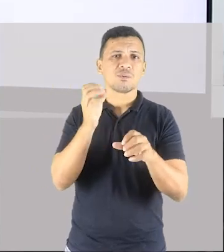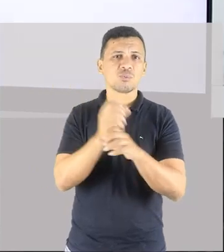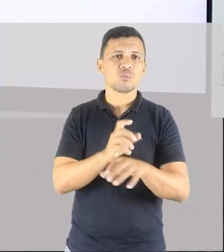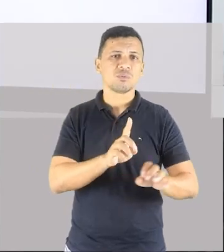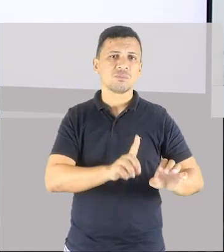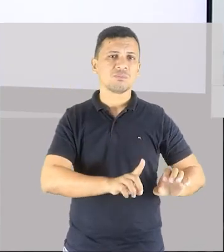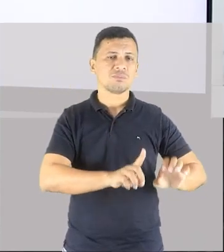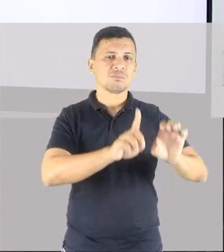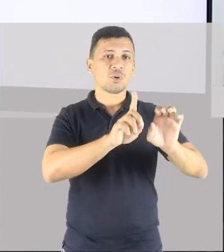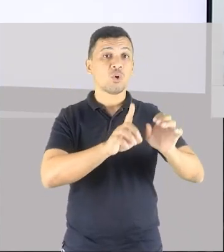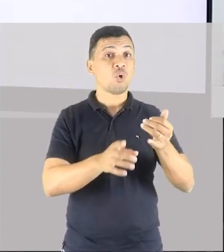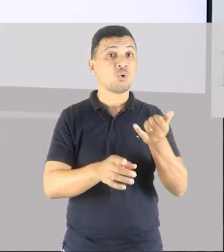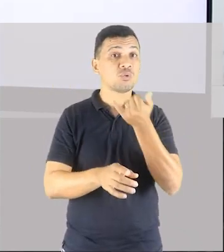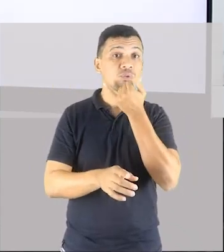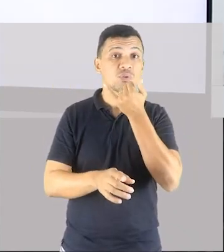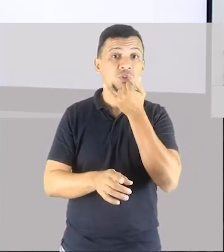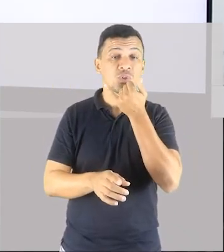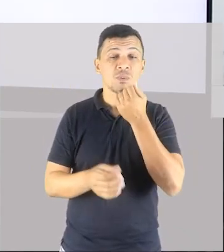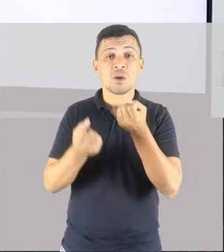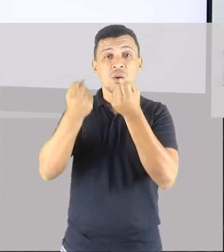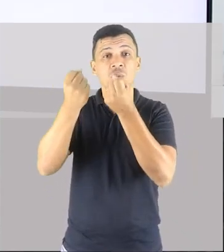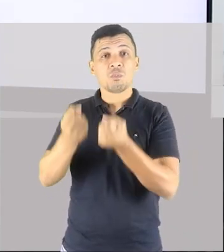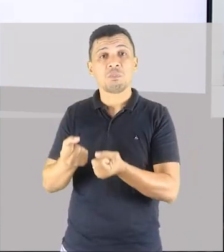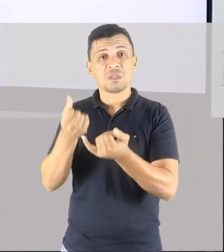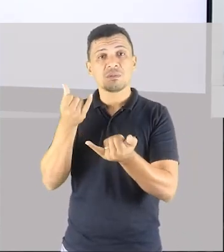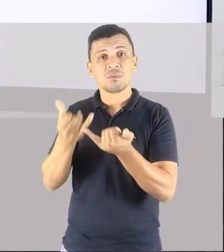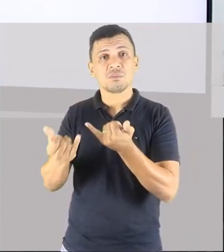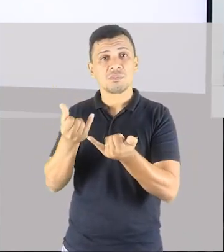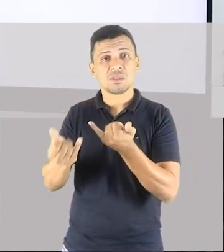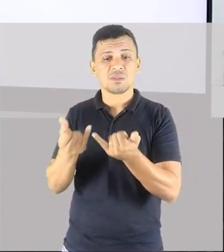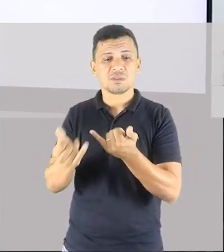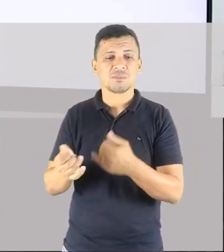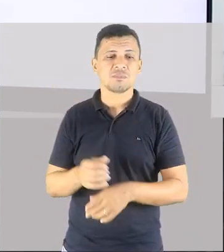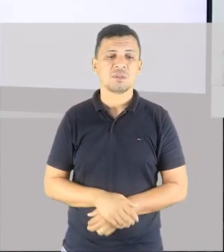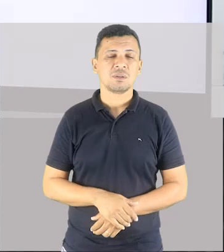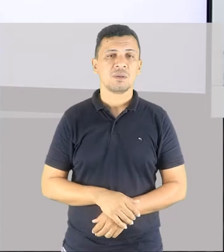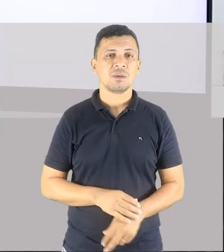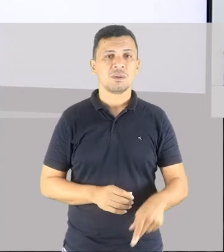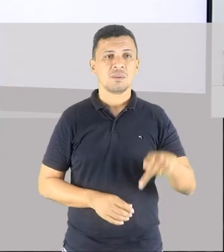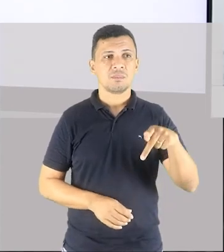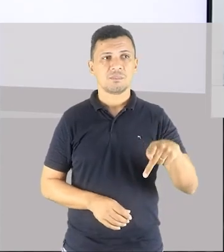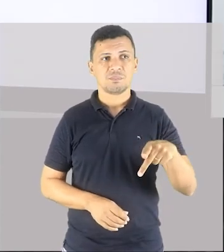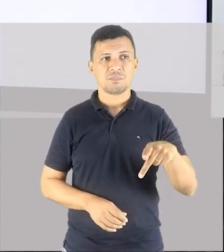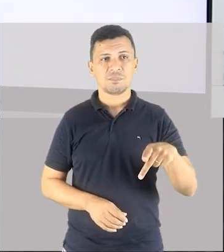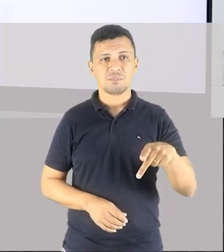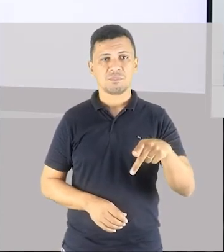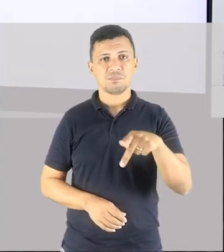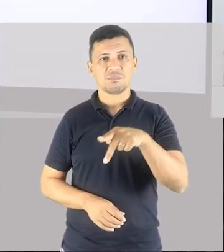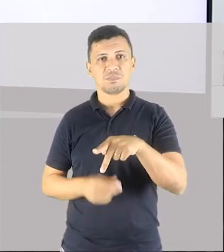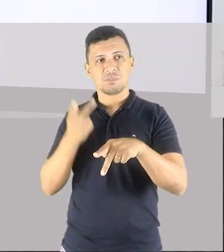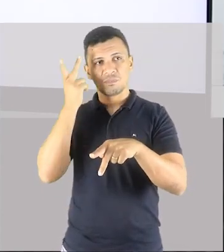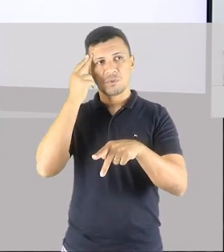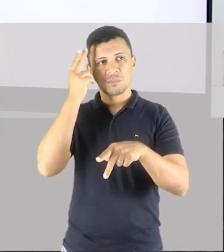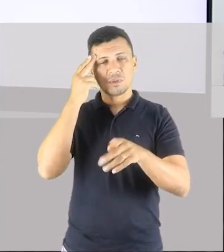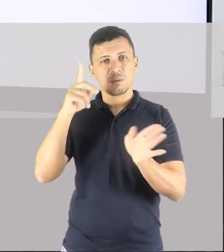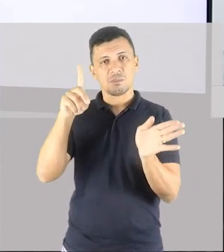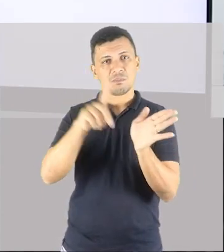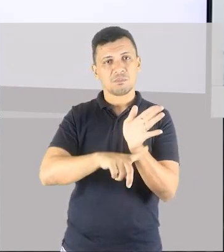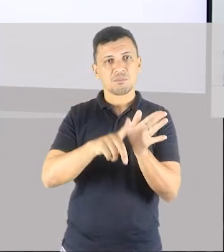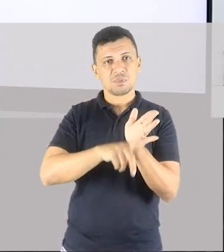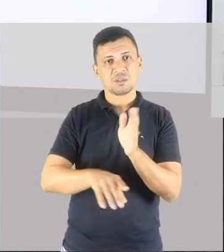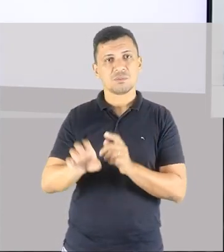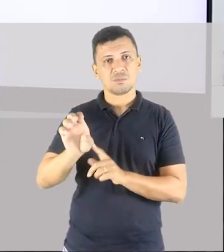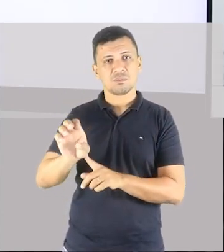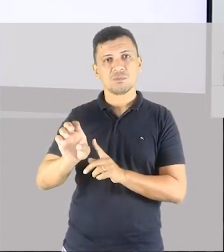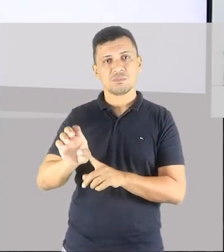empuxo. O peso aparente. Peso aparente, ó, é o peso normal dele menos o